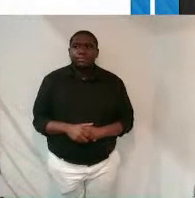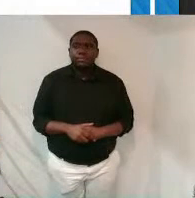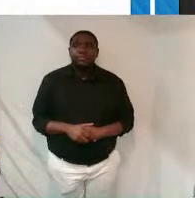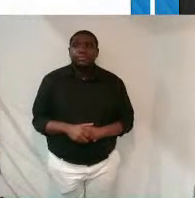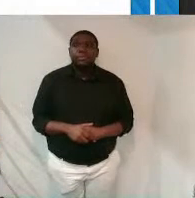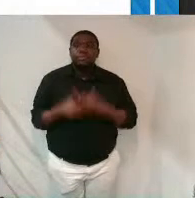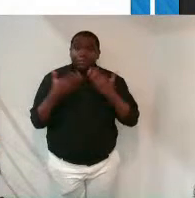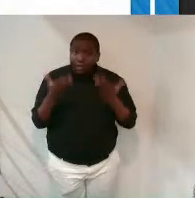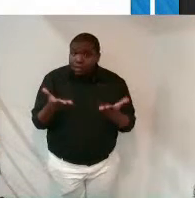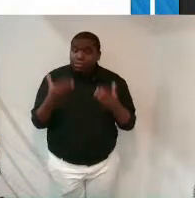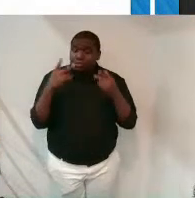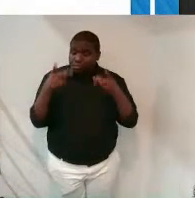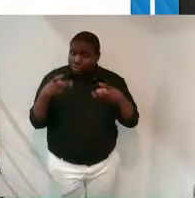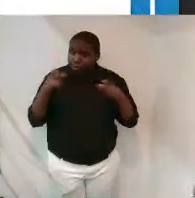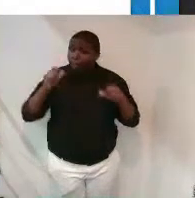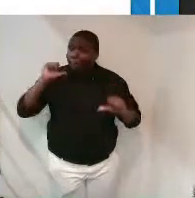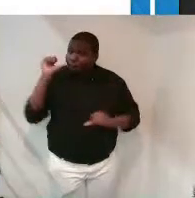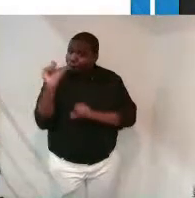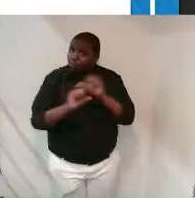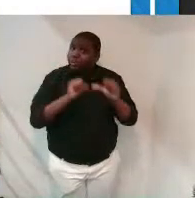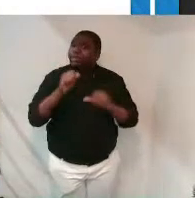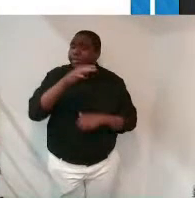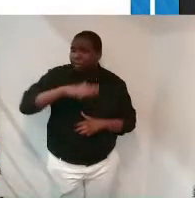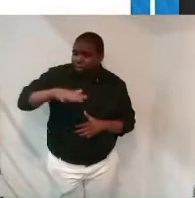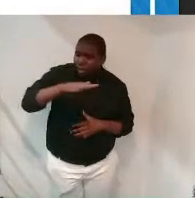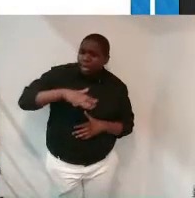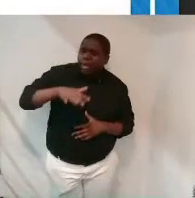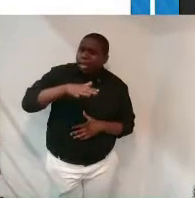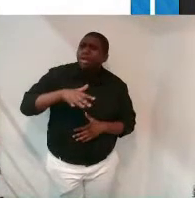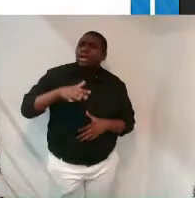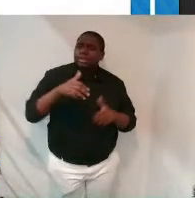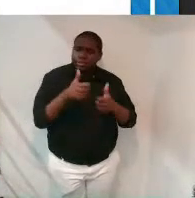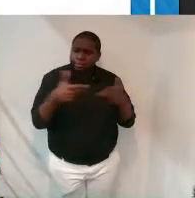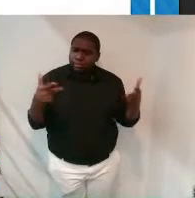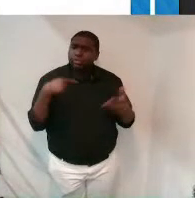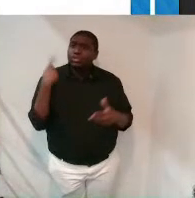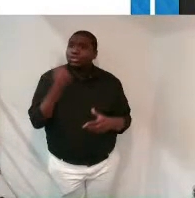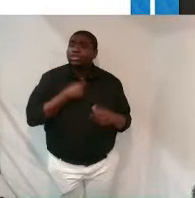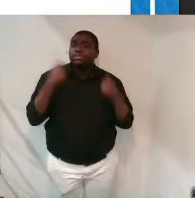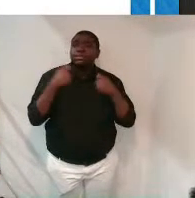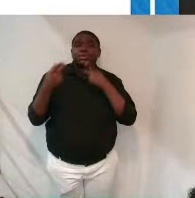significativas mudanças dos nossos setores, nós não podemos deixar de mencionar